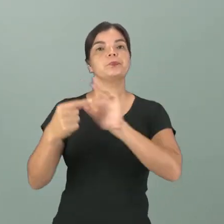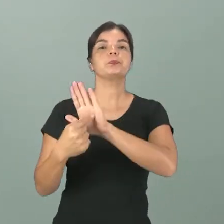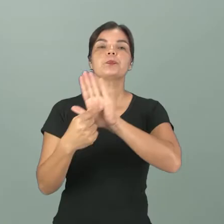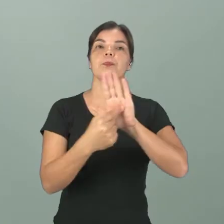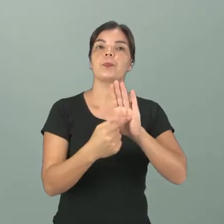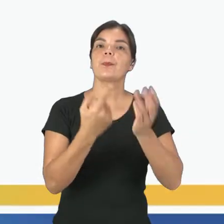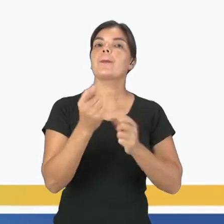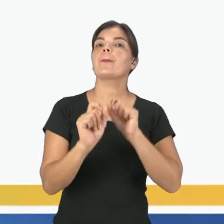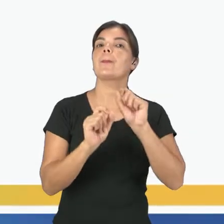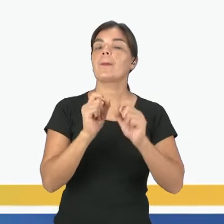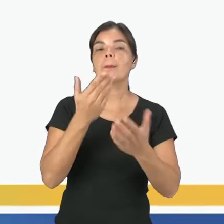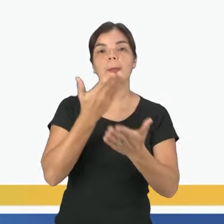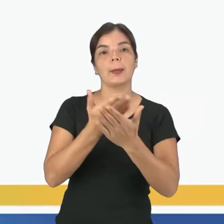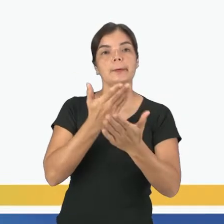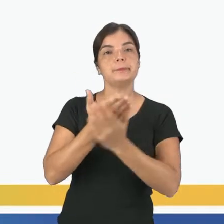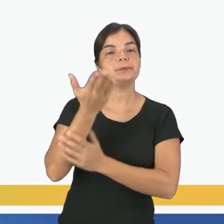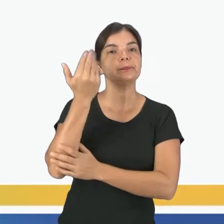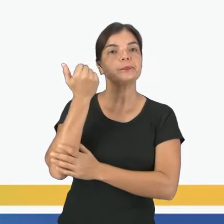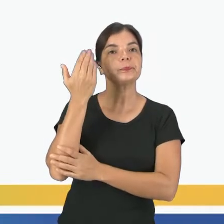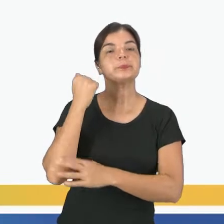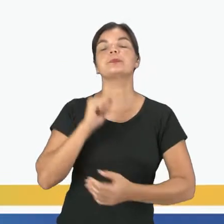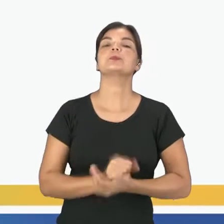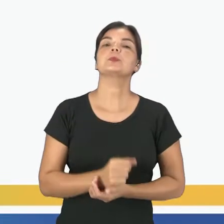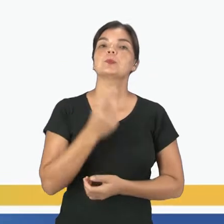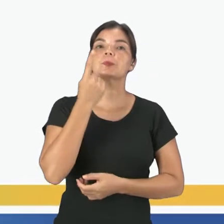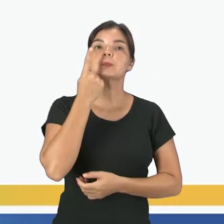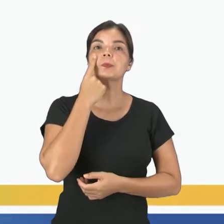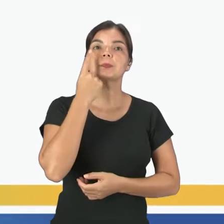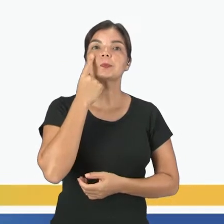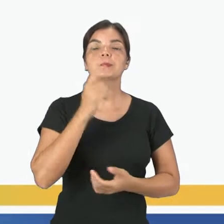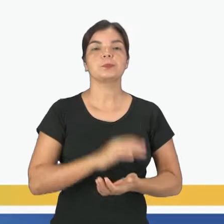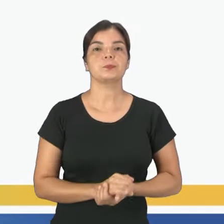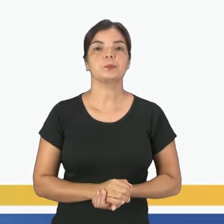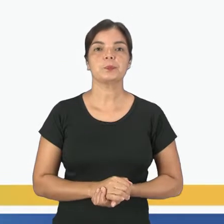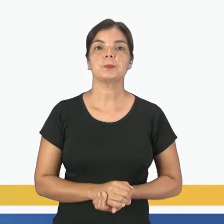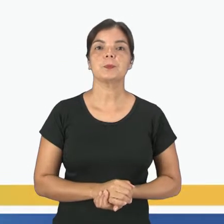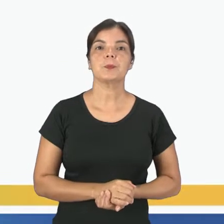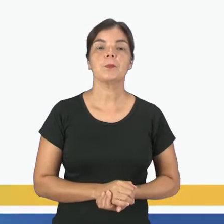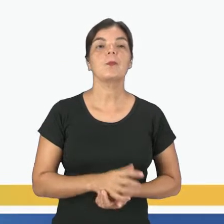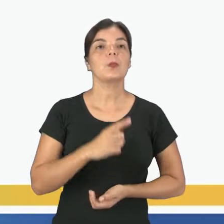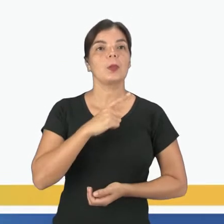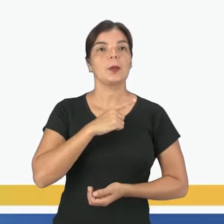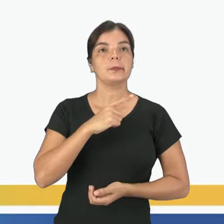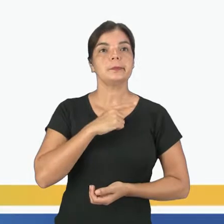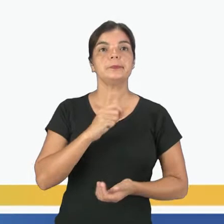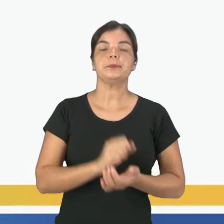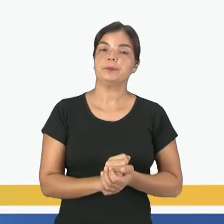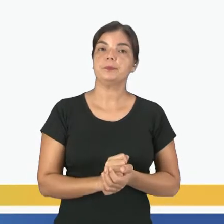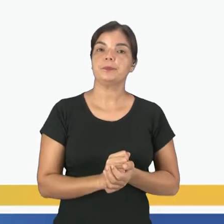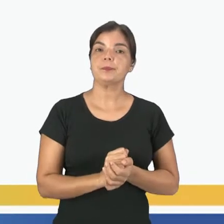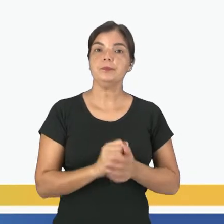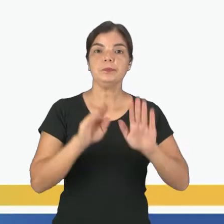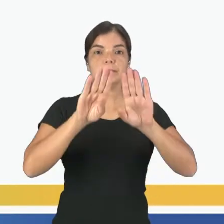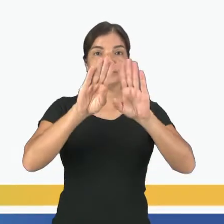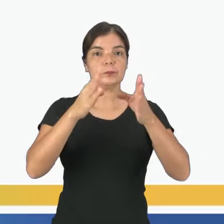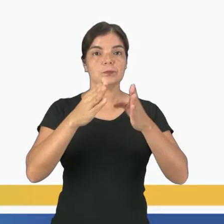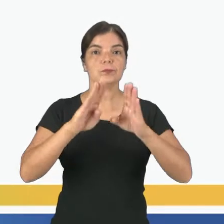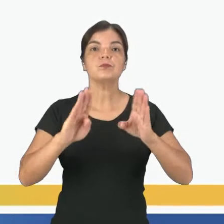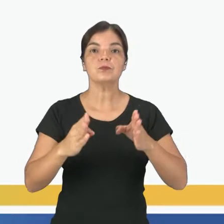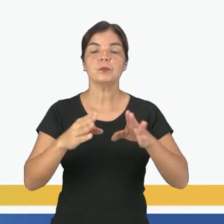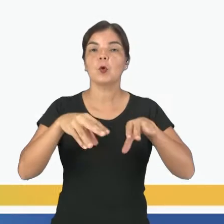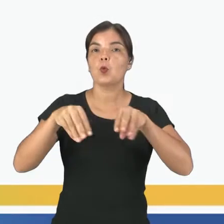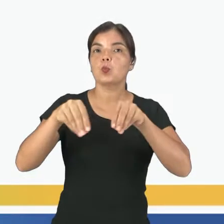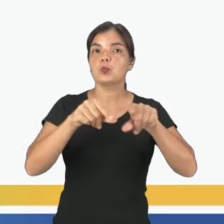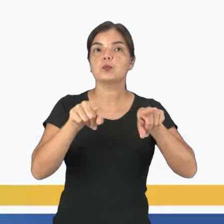mostrando um pouquinho do que nós vimos na aula passada. Acompanhe comigo nessa tela. Nós temos a feitura de vasos de